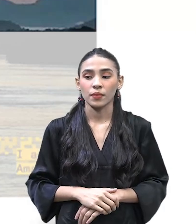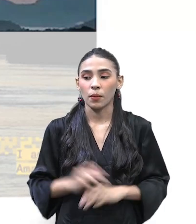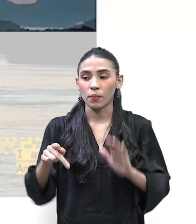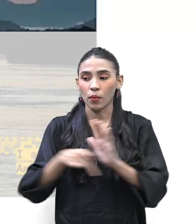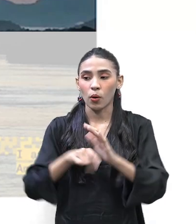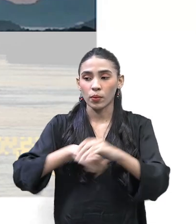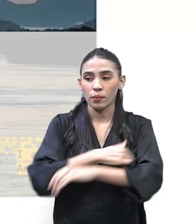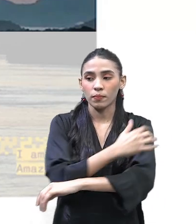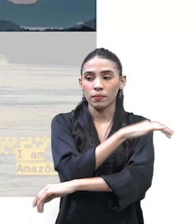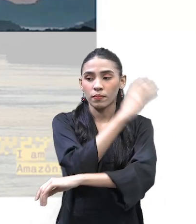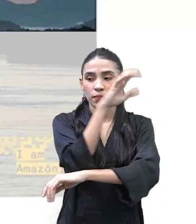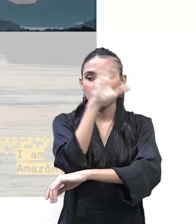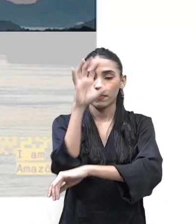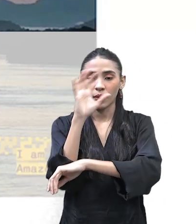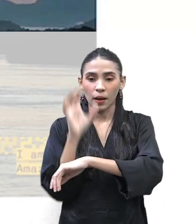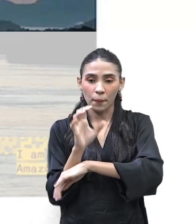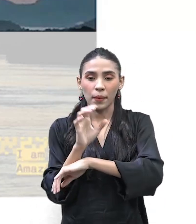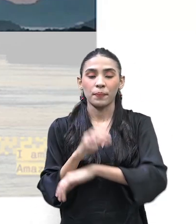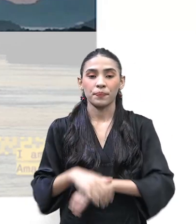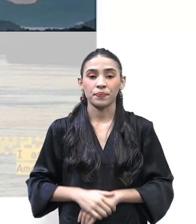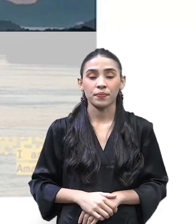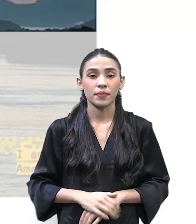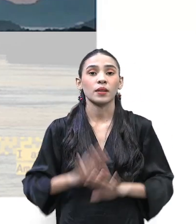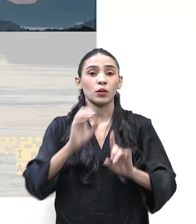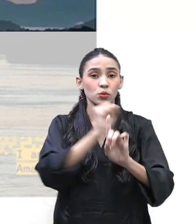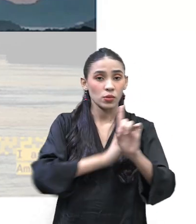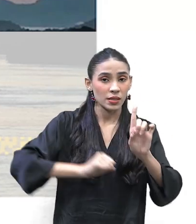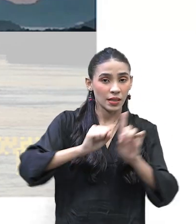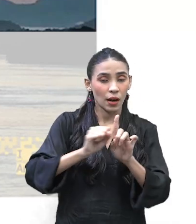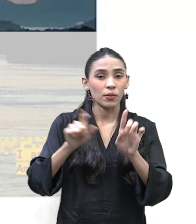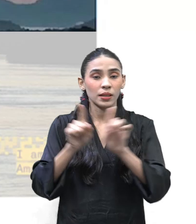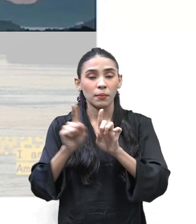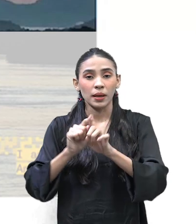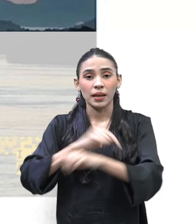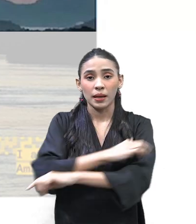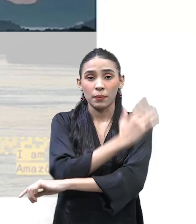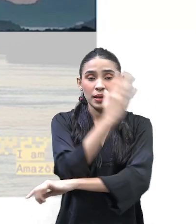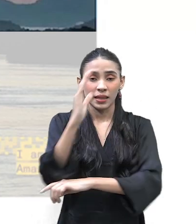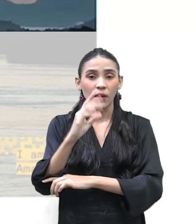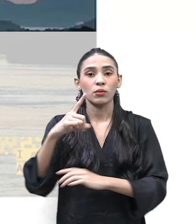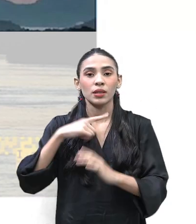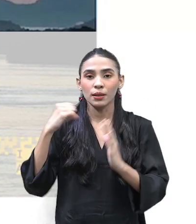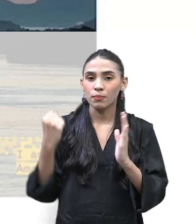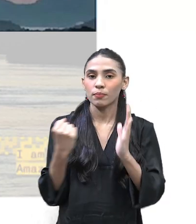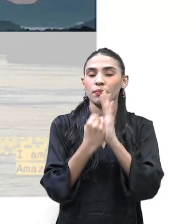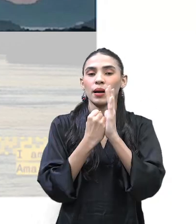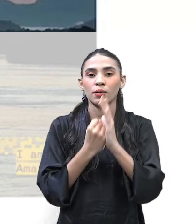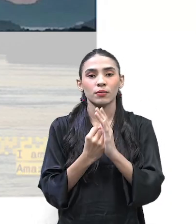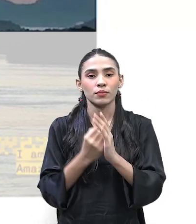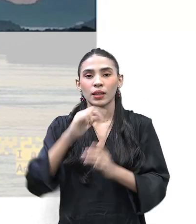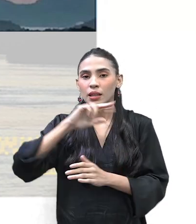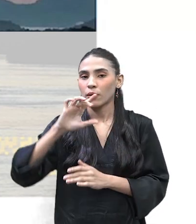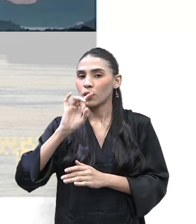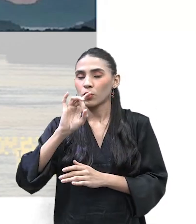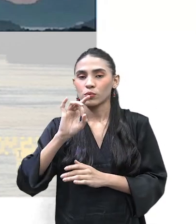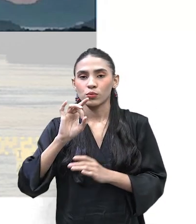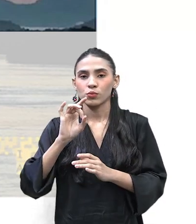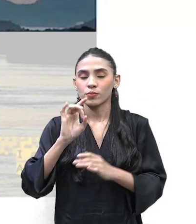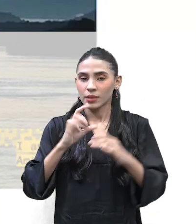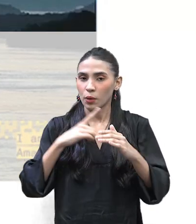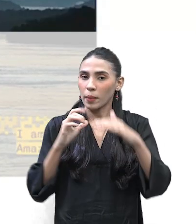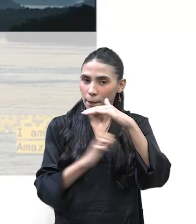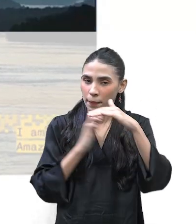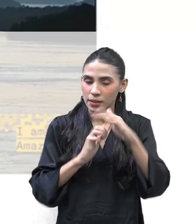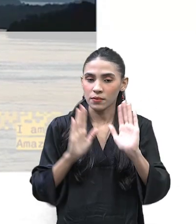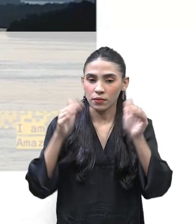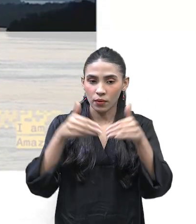brasileiros. Então, olha só, social e ambiental. Eles, inclusive, receberam o selo. Então, não é toda empresa que foca nisso, né? E olha só,